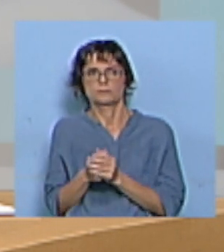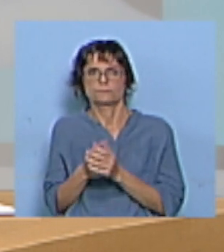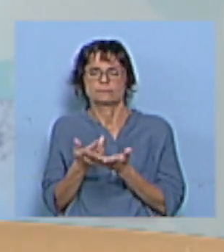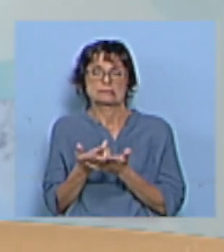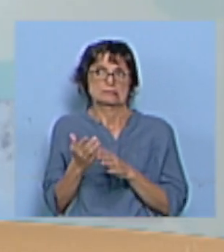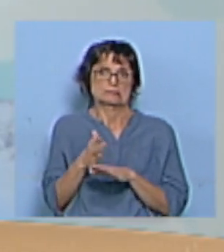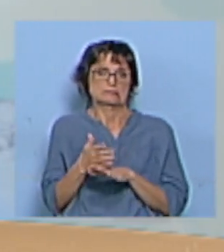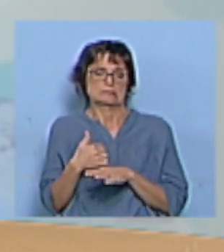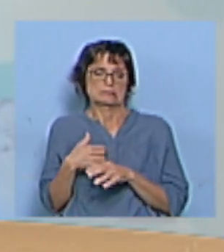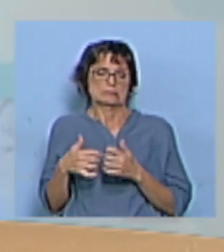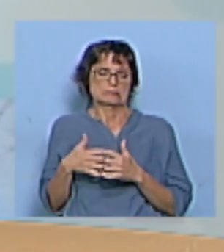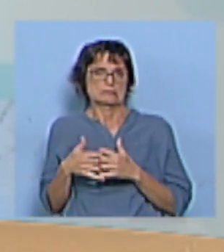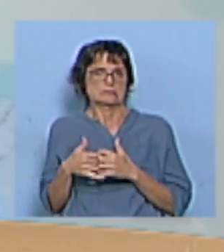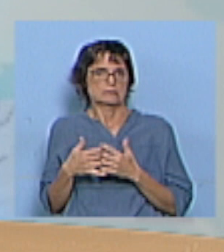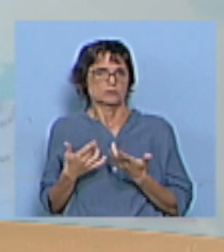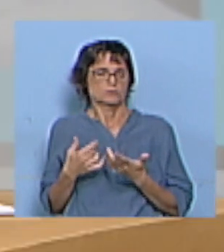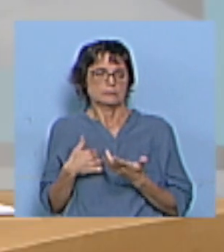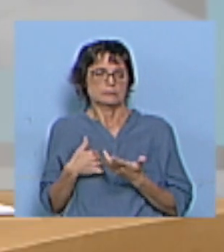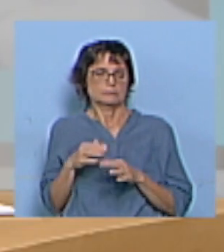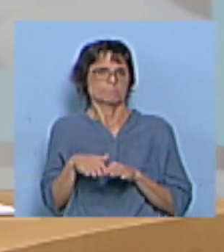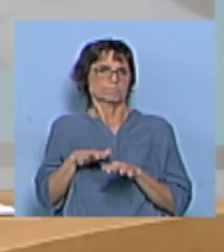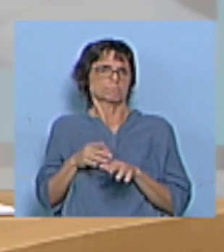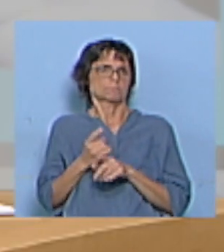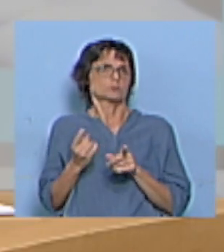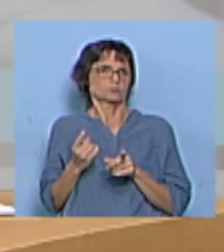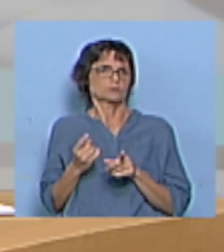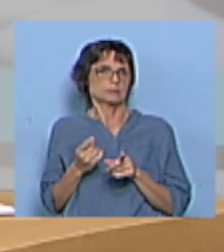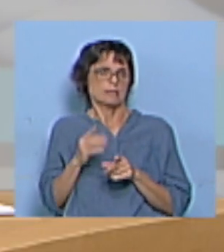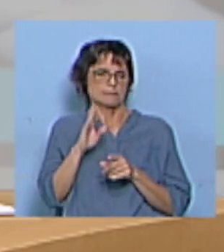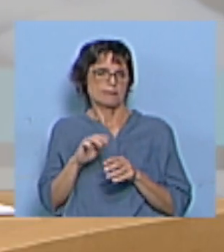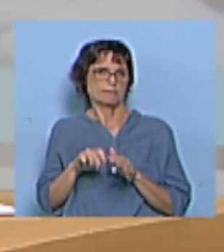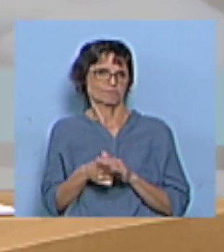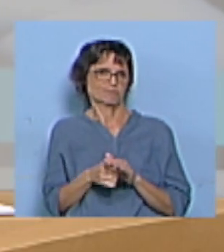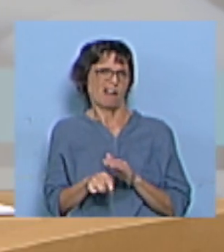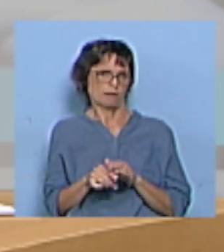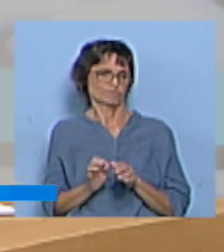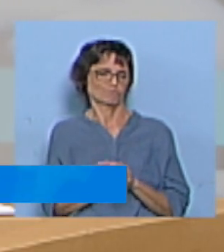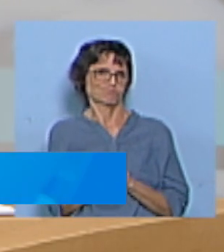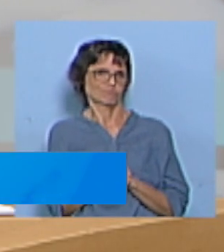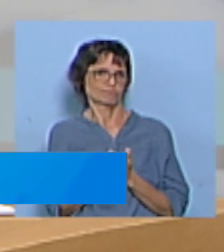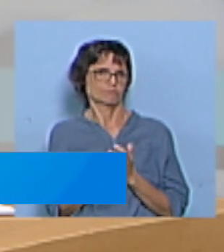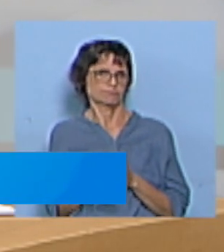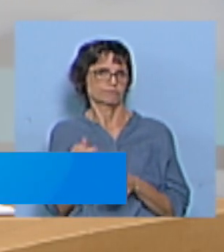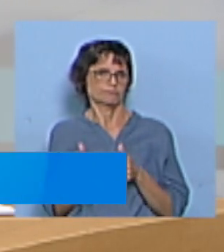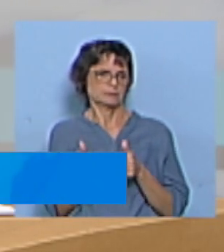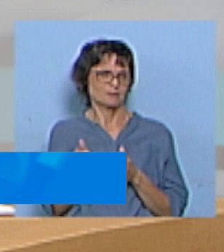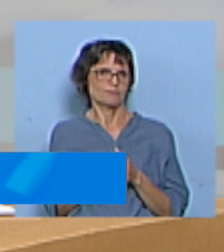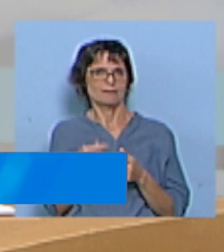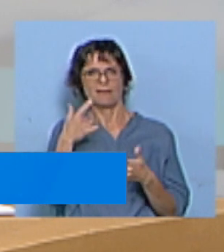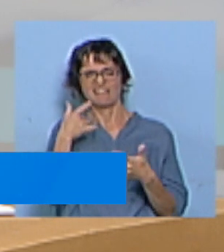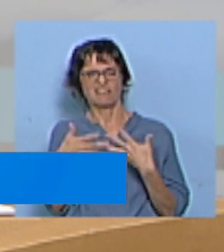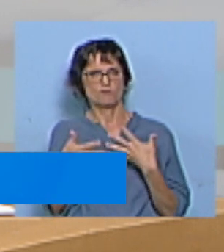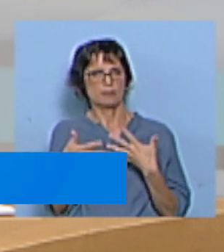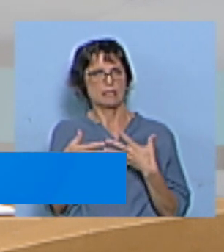razões para estar céticos por causa da parte da corrupção, da adjudicação, da falta de